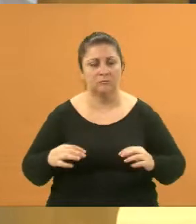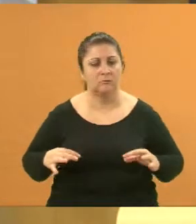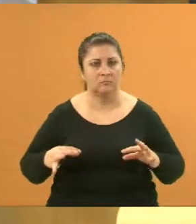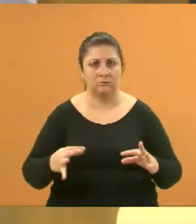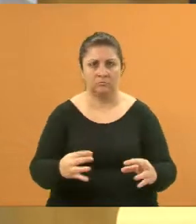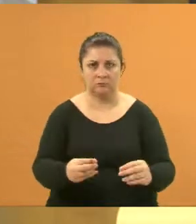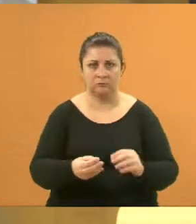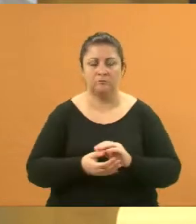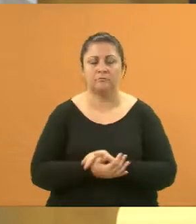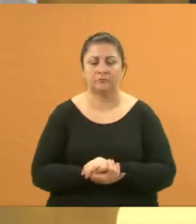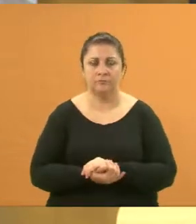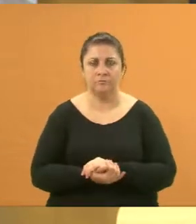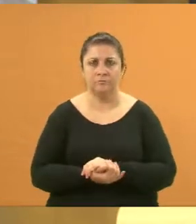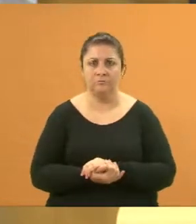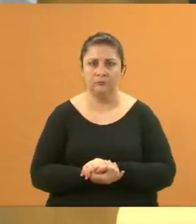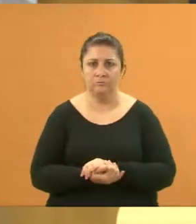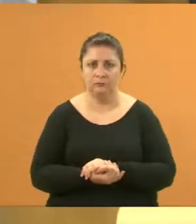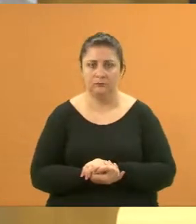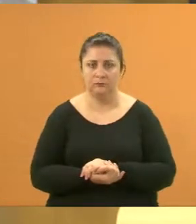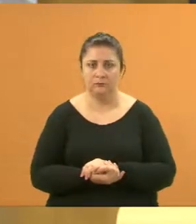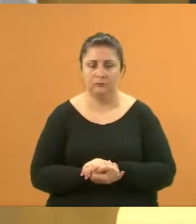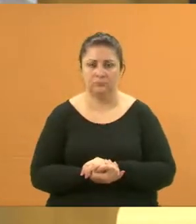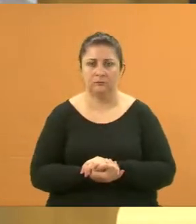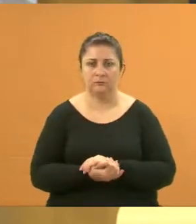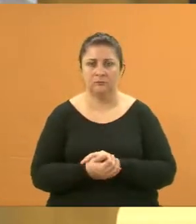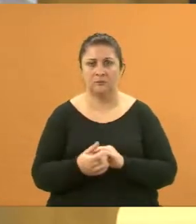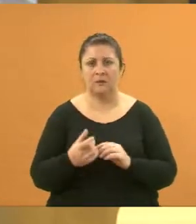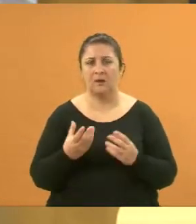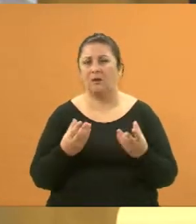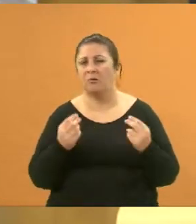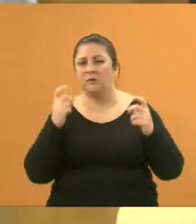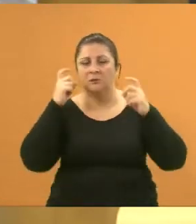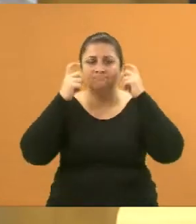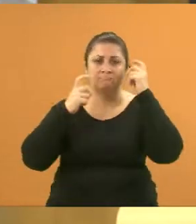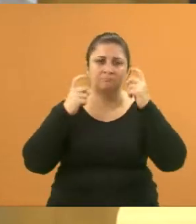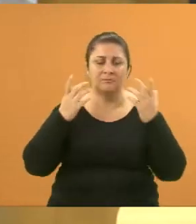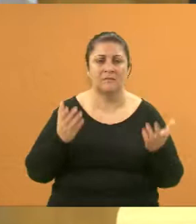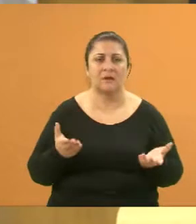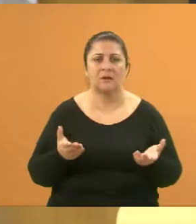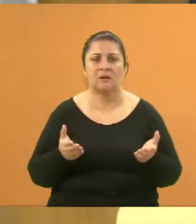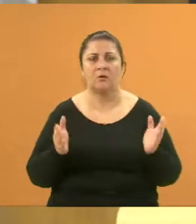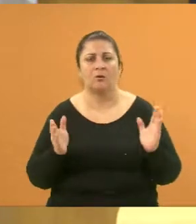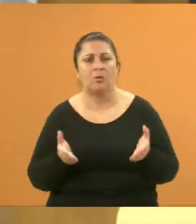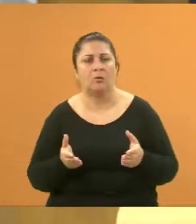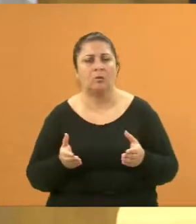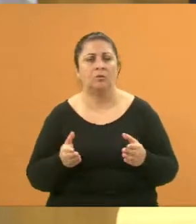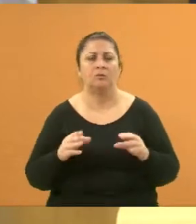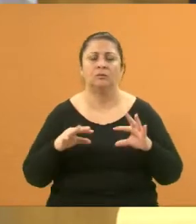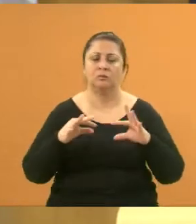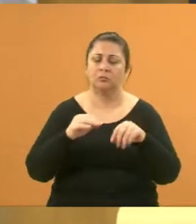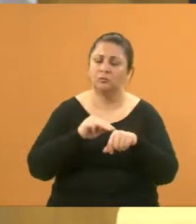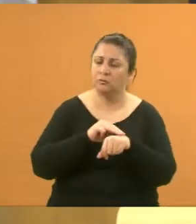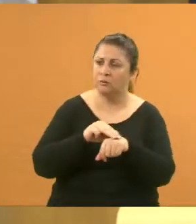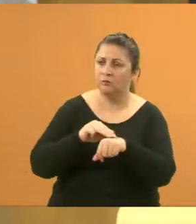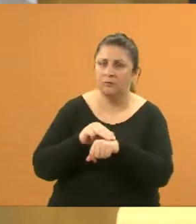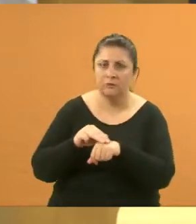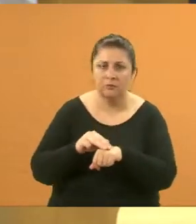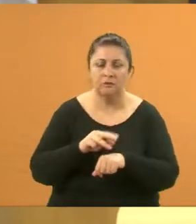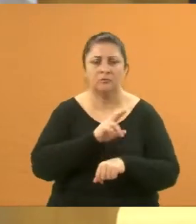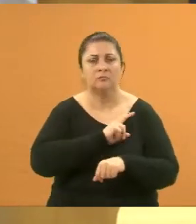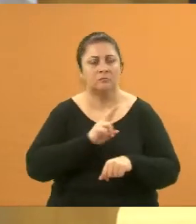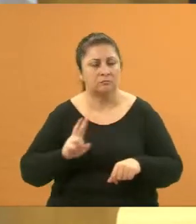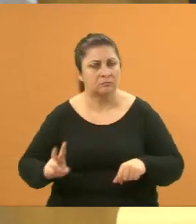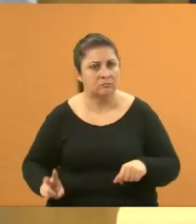todos. Então, tinha uma grande preocupação, aqui hoje numa atitude muito madura entre nós